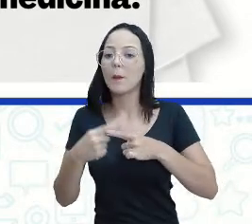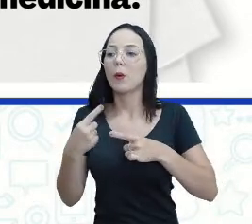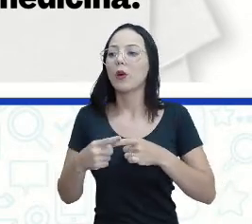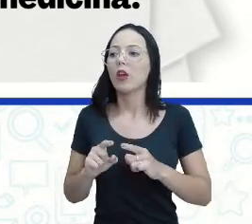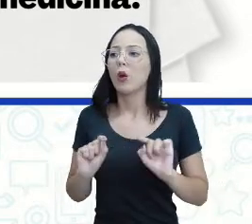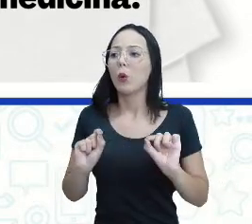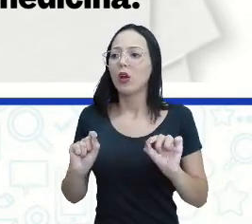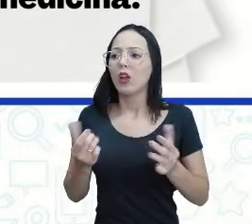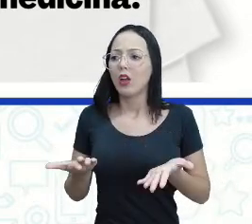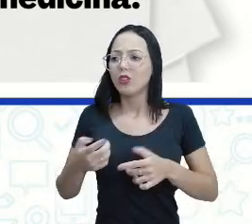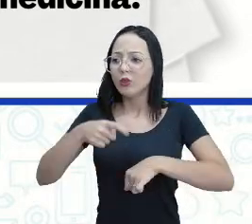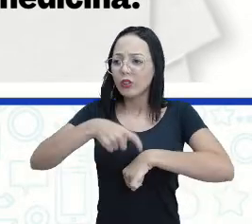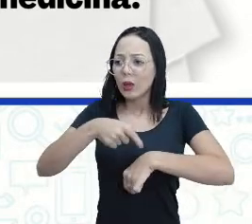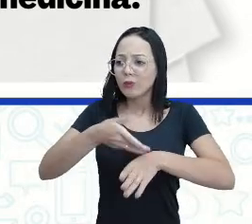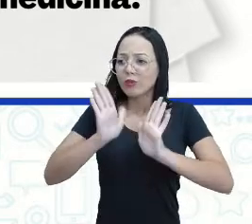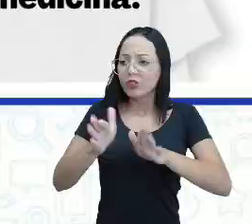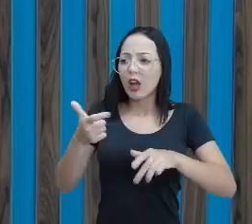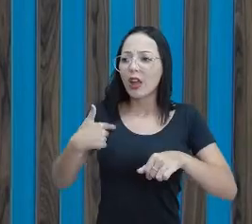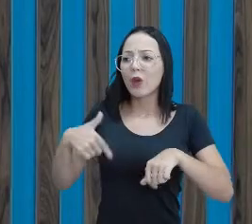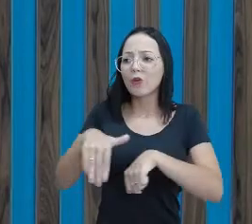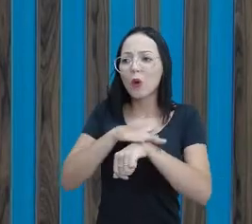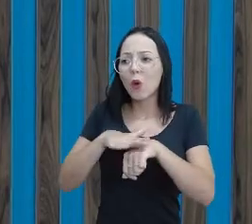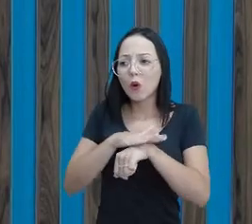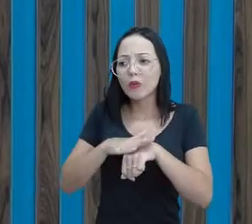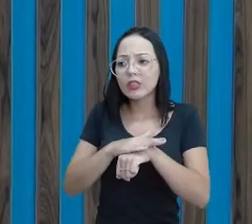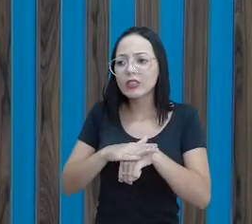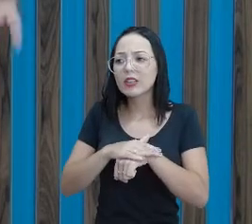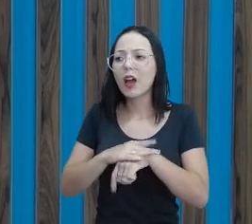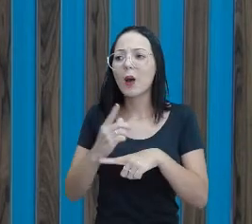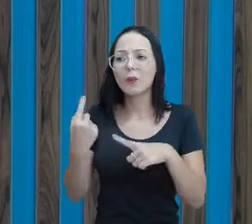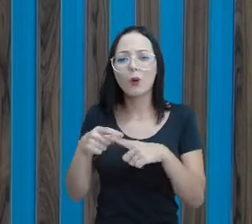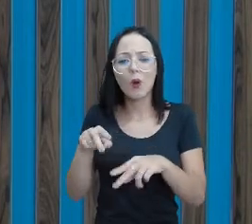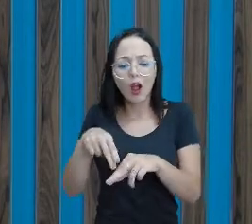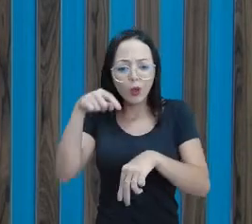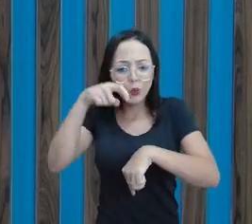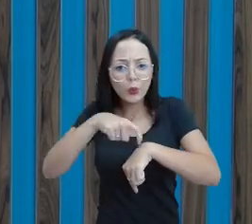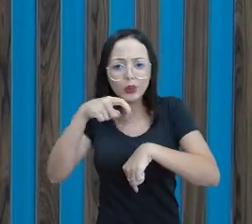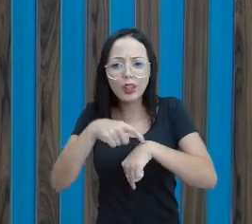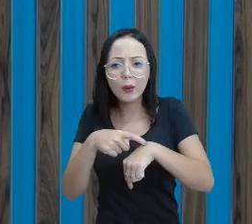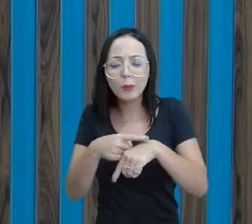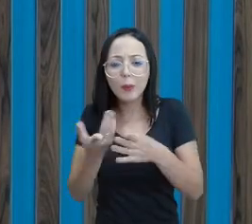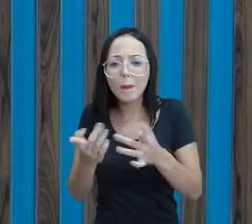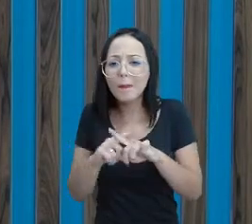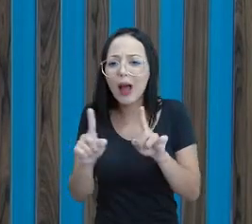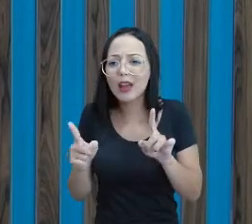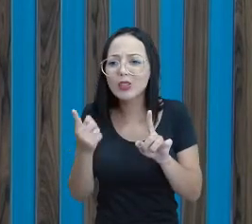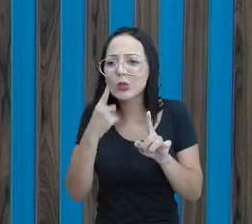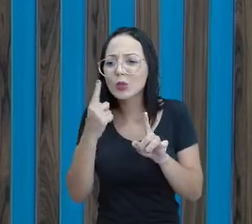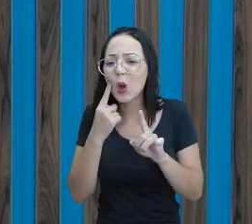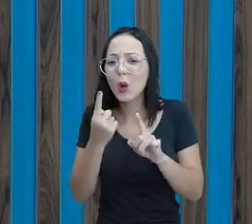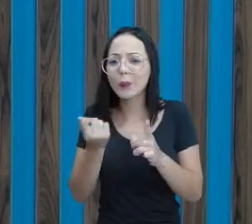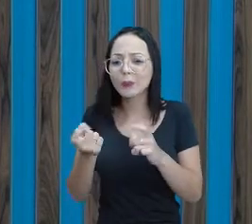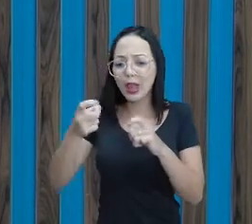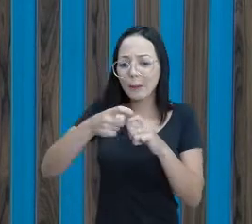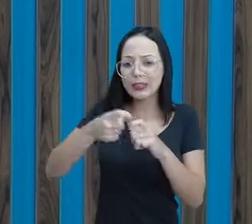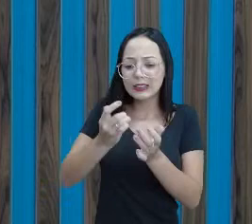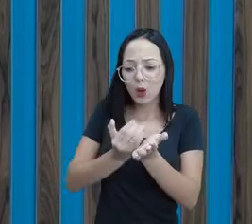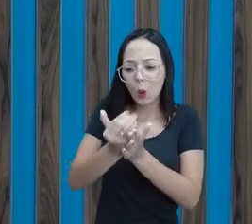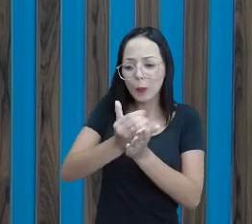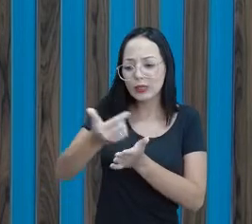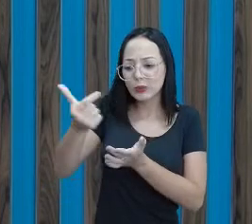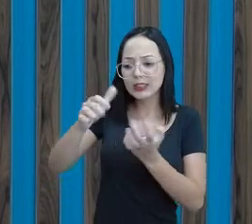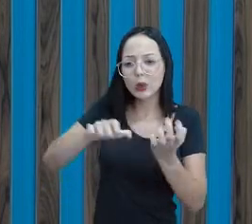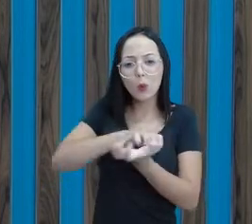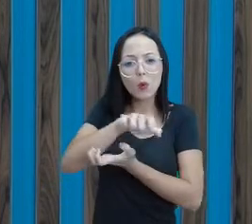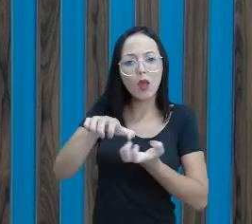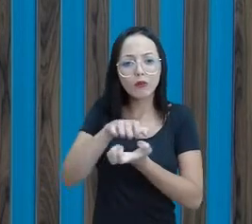nem tempo, cara, mas depois eu vou falar sobre essa questão. Depois a gente reforça isso aí. A gente reforça, porque a medicina, cara, começou na segunda